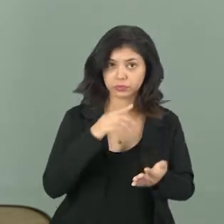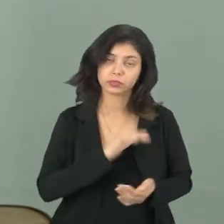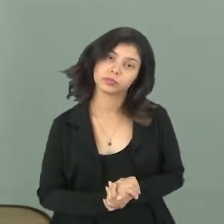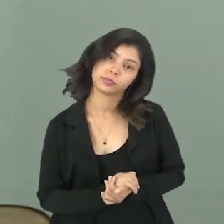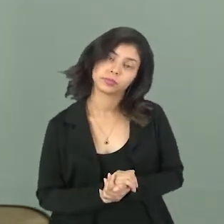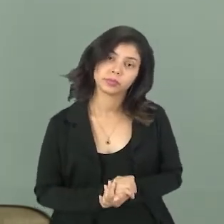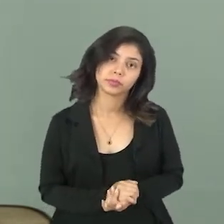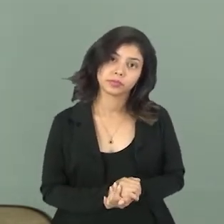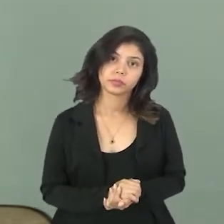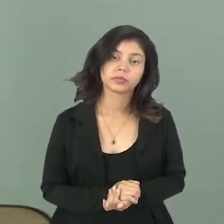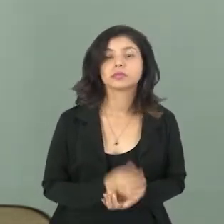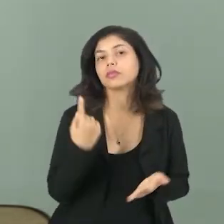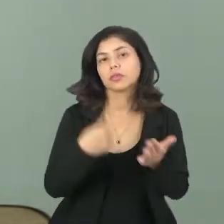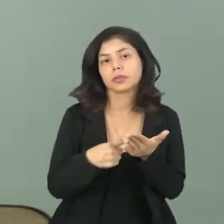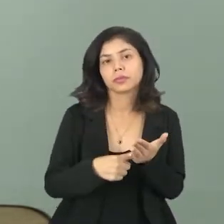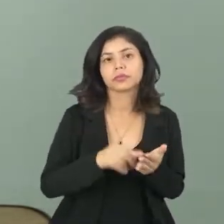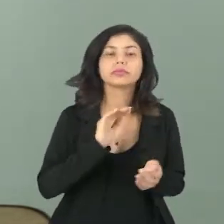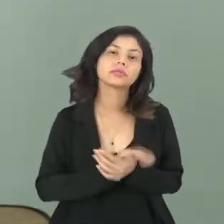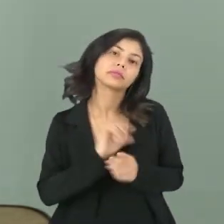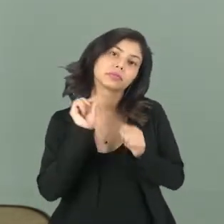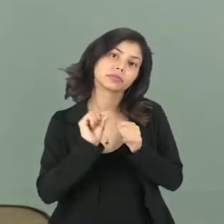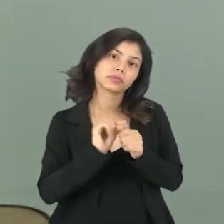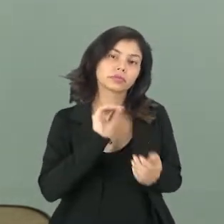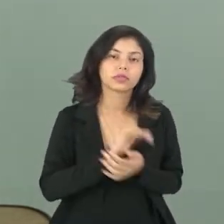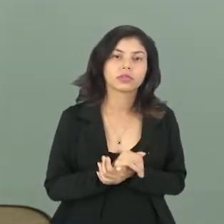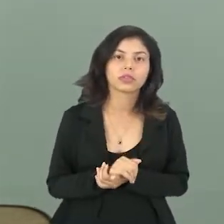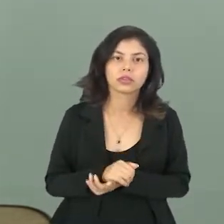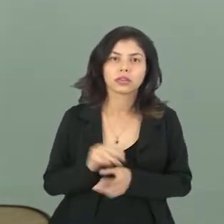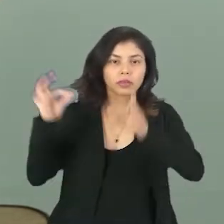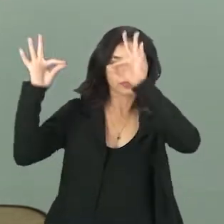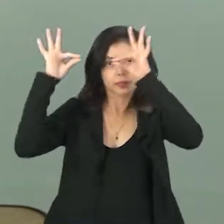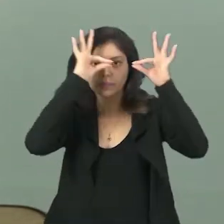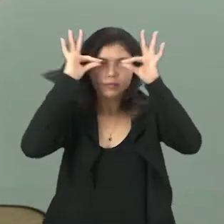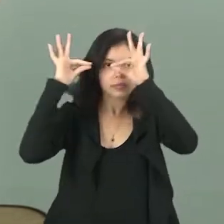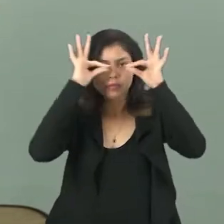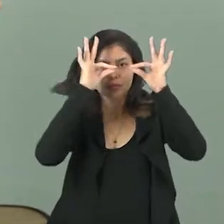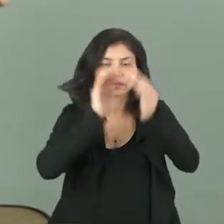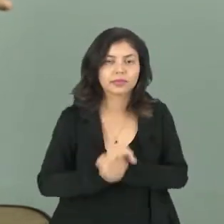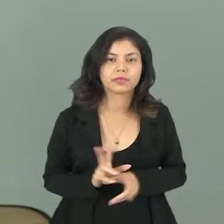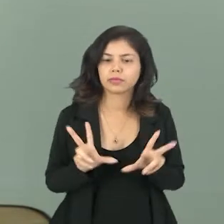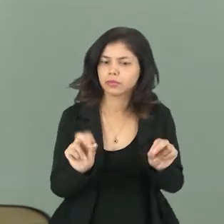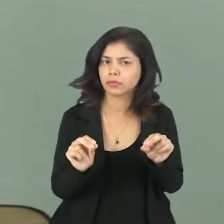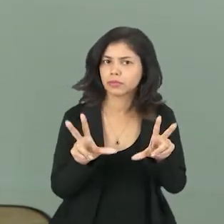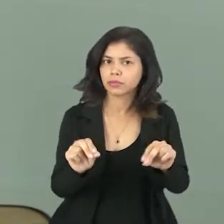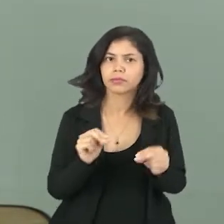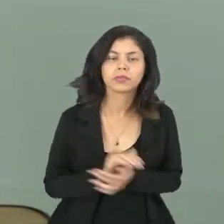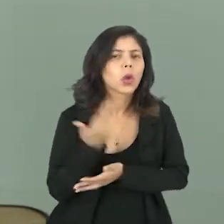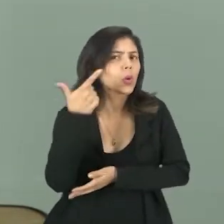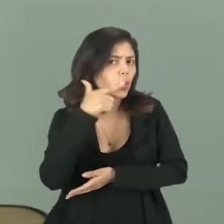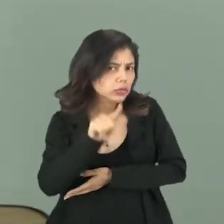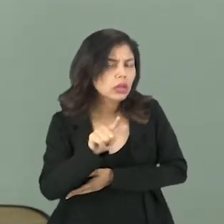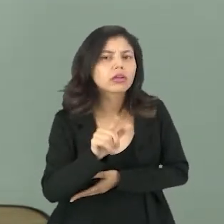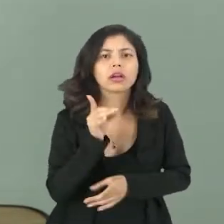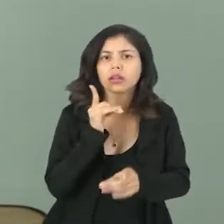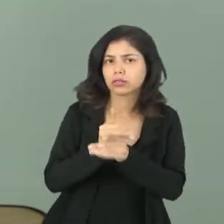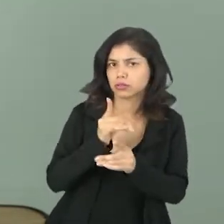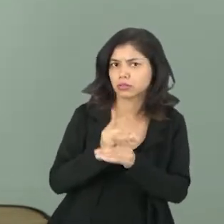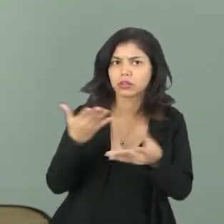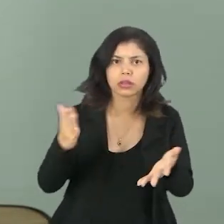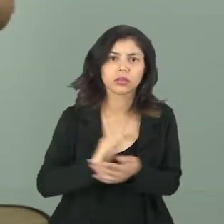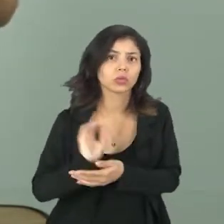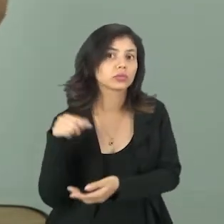certo o acordo feito entre a águia e a coruja foi o que vocês lembram Vocês conseguem identificar